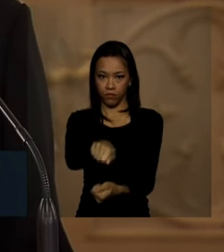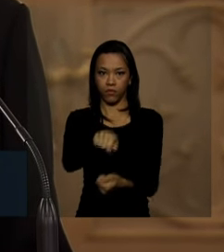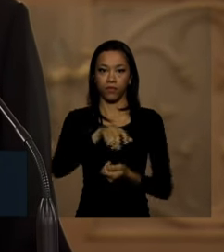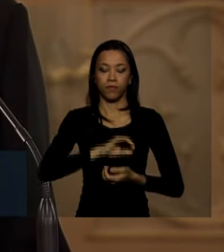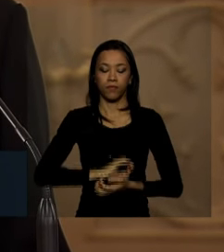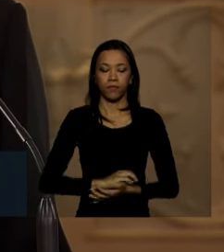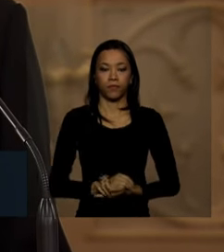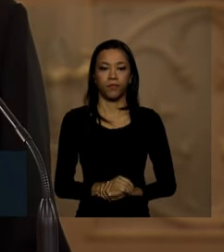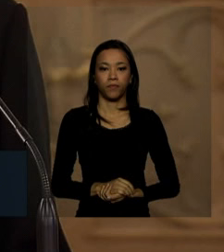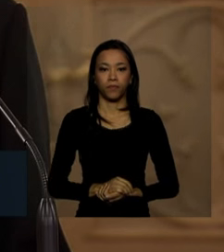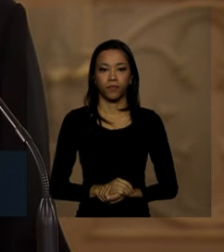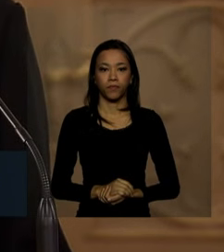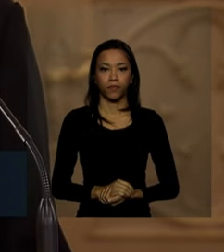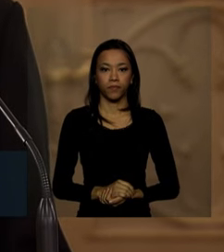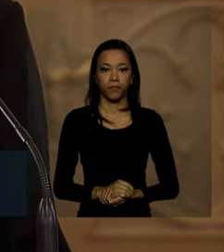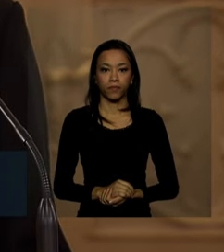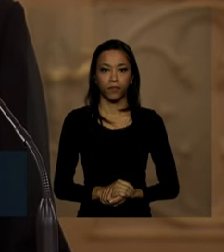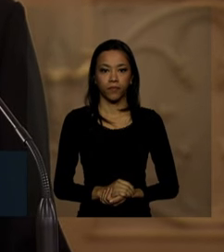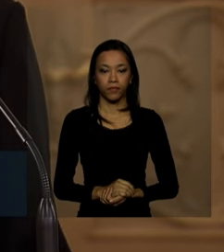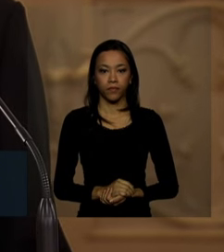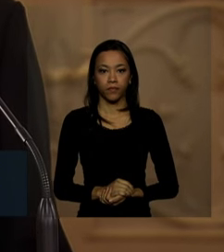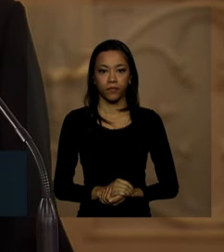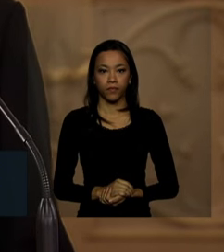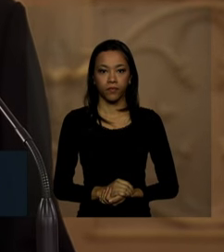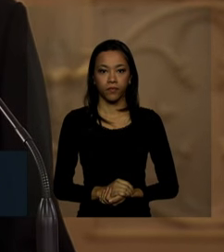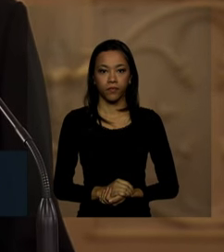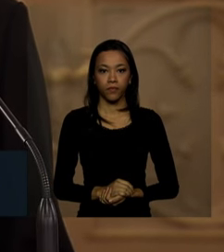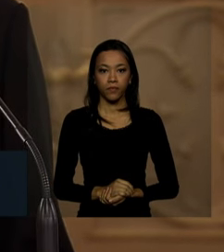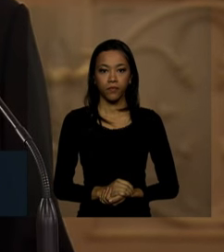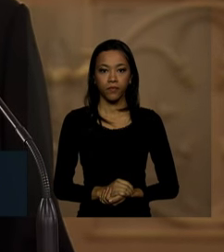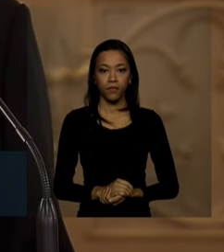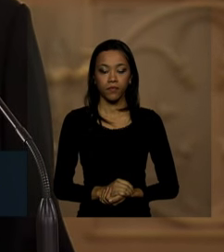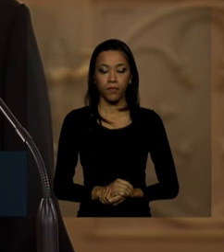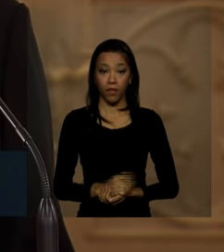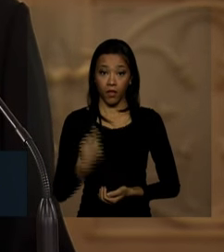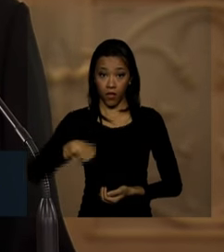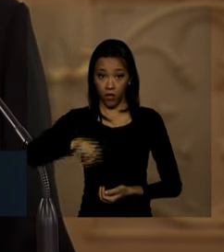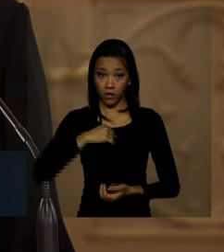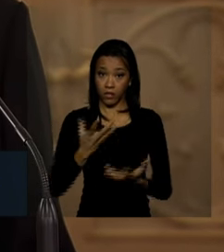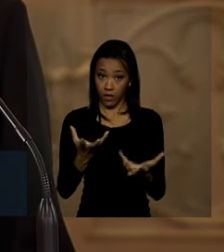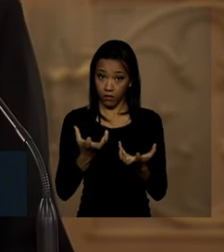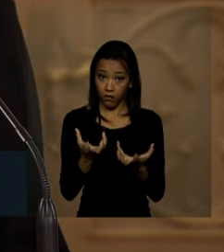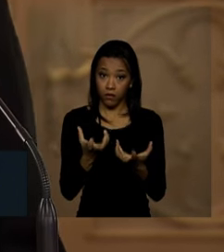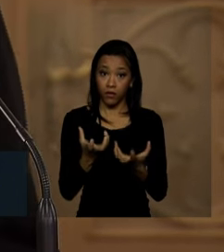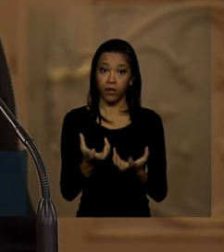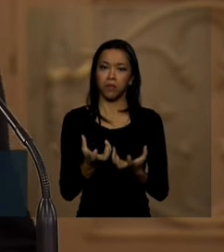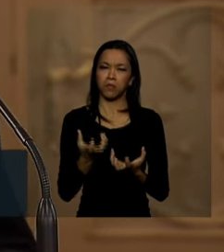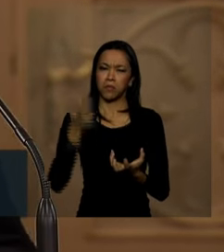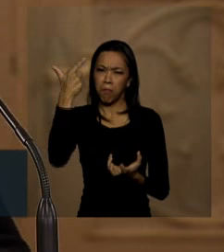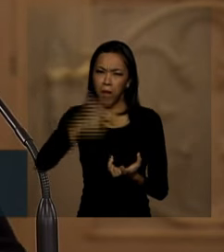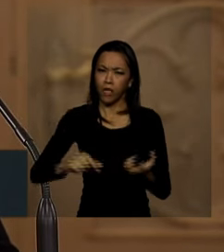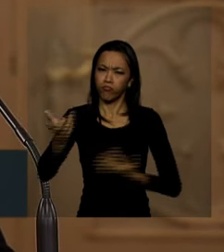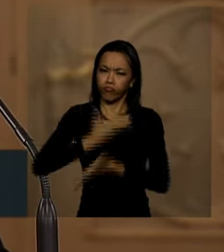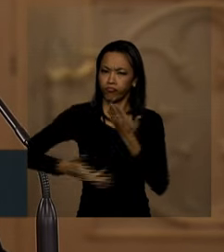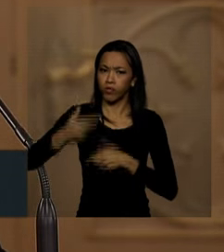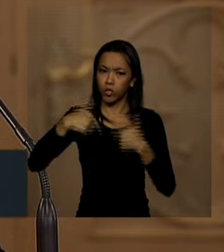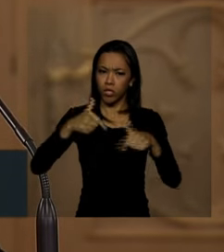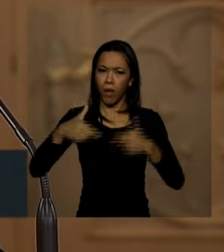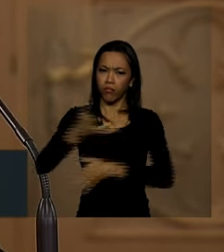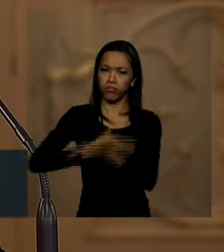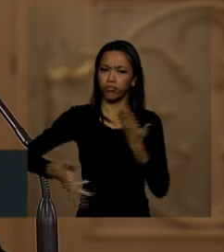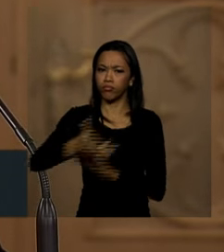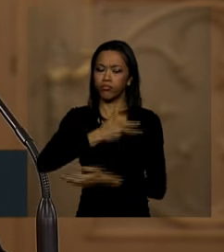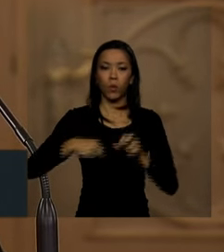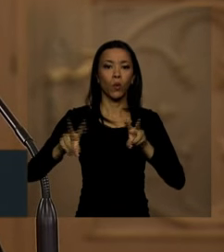stands as a benchmark reference worldwide. Queremos intensificar as ações conjuntas na